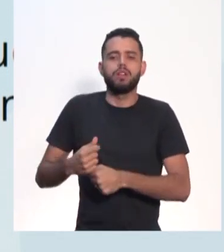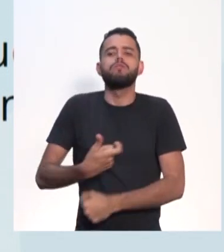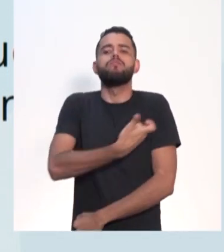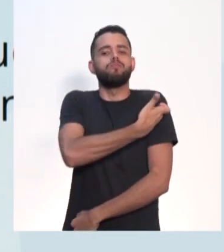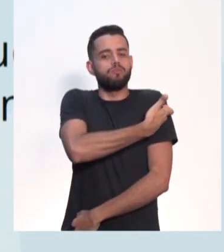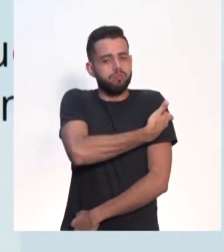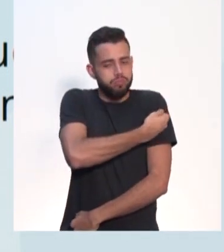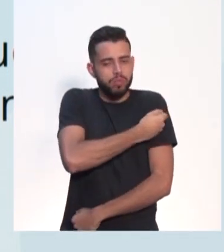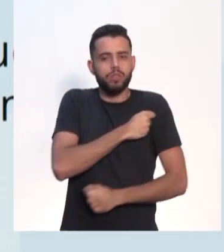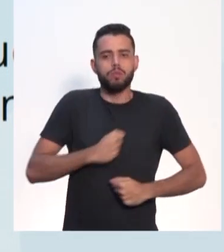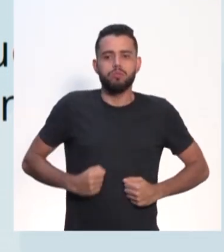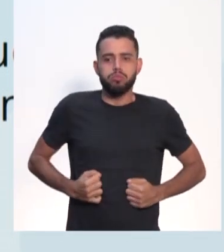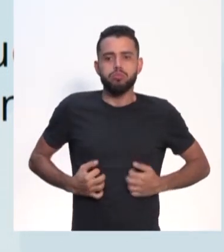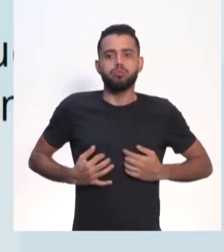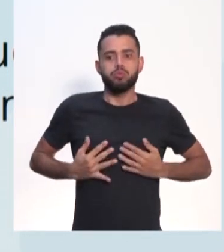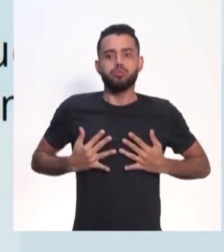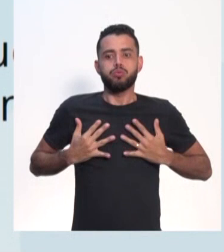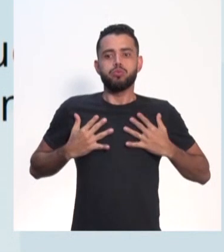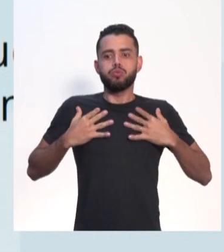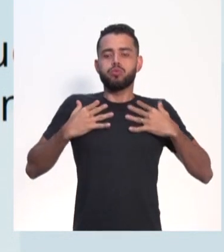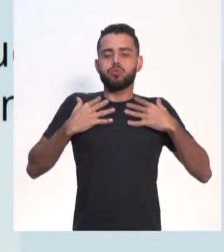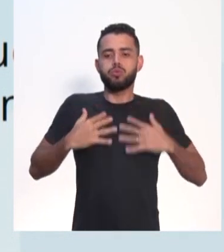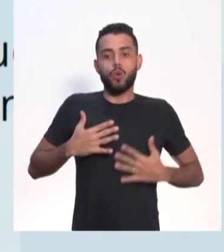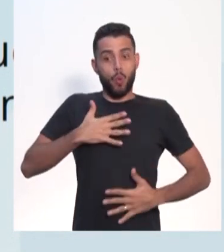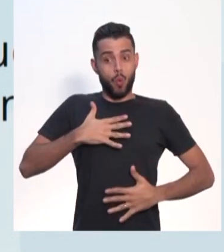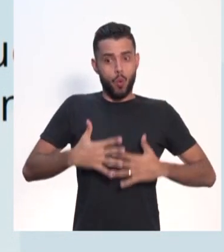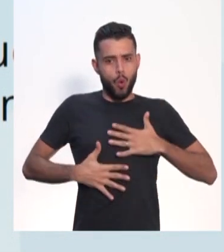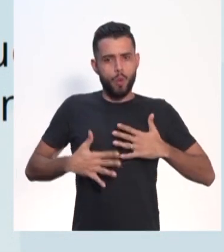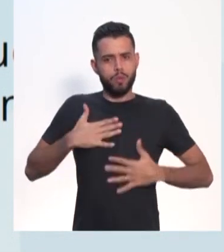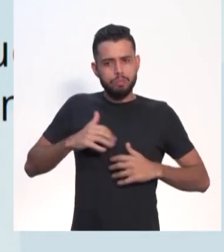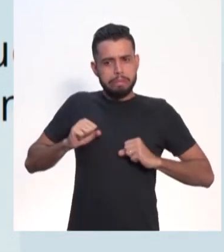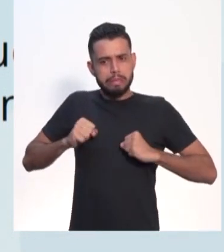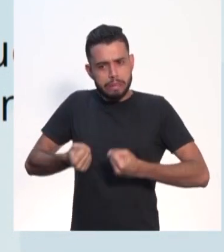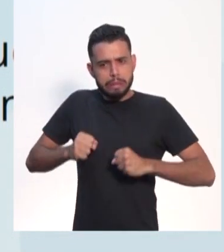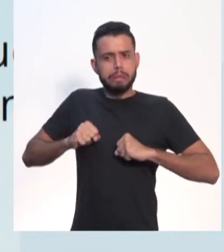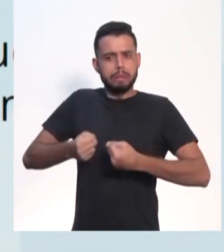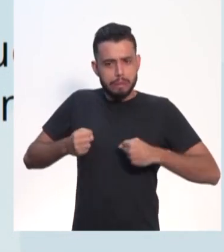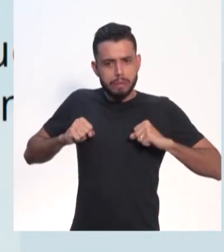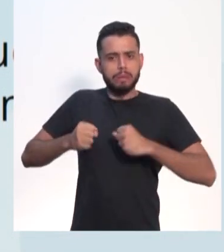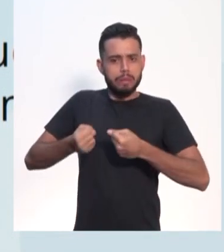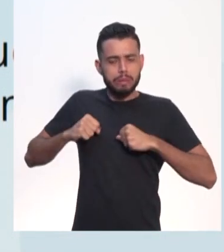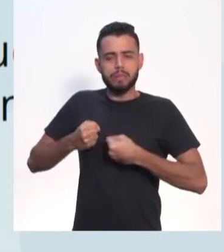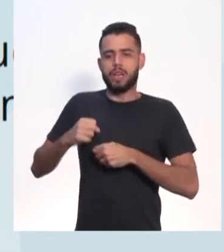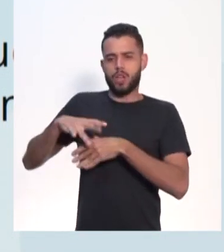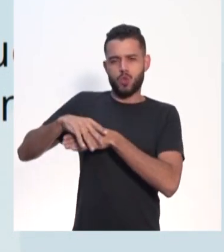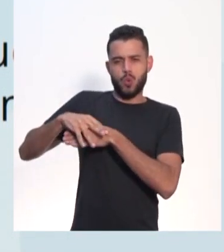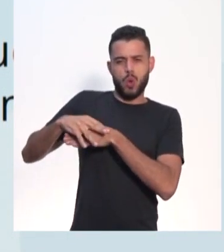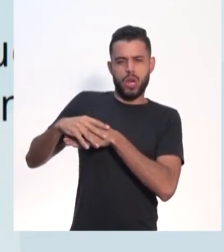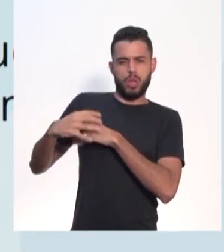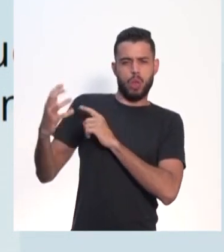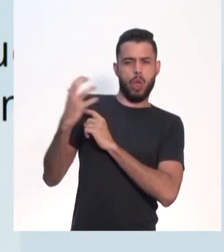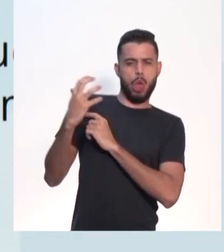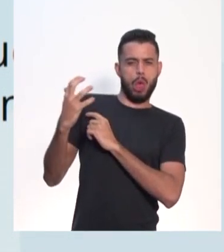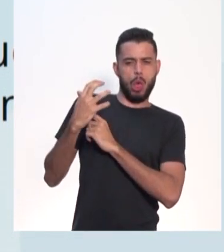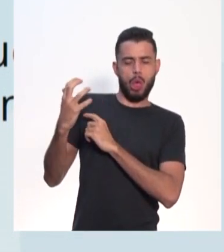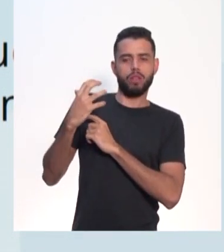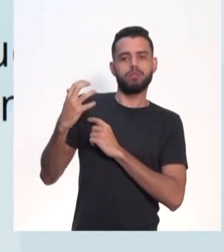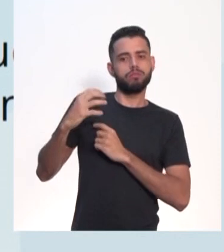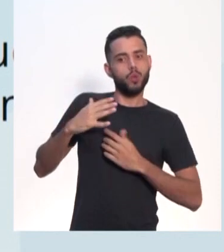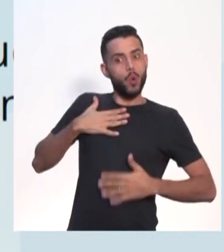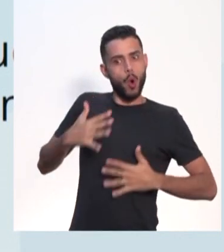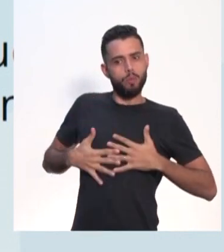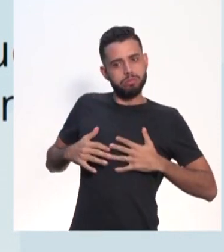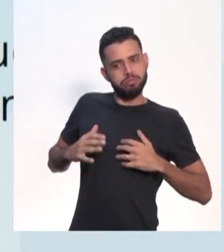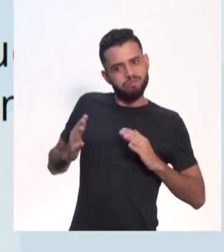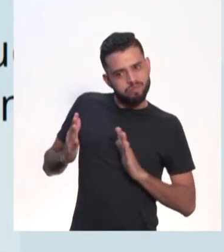ensina e estimula o sistema imunológico a produzir os anticorpos que levam à imunidade. É por